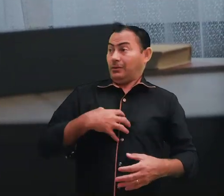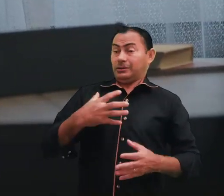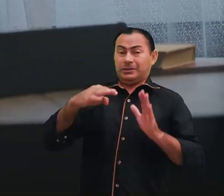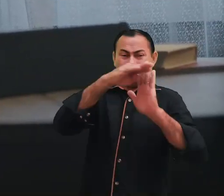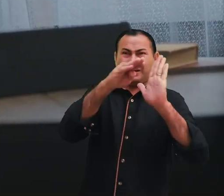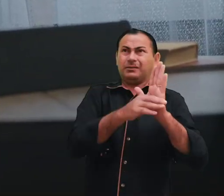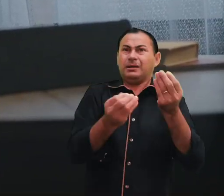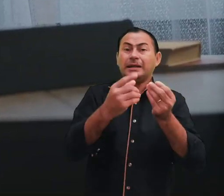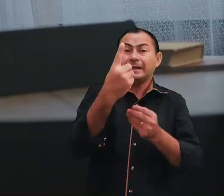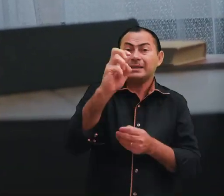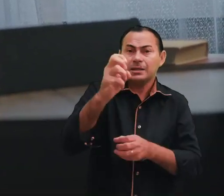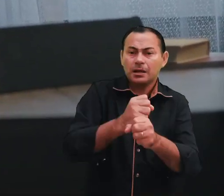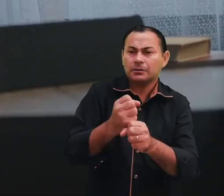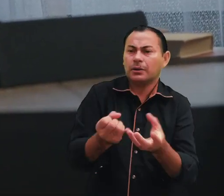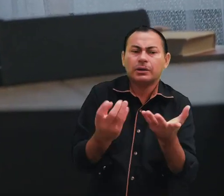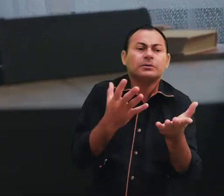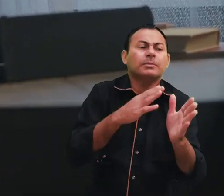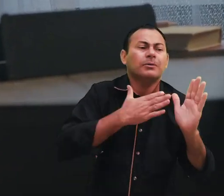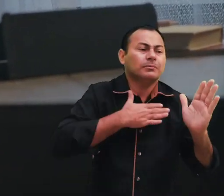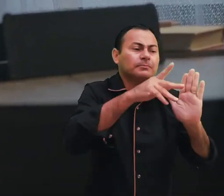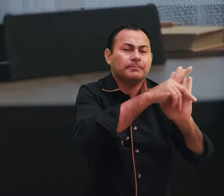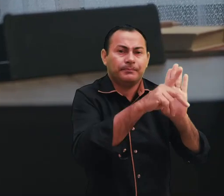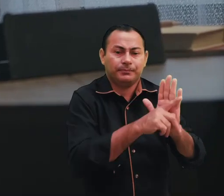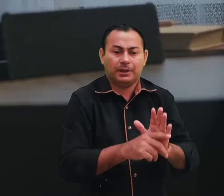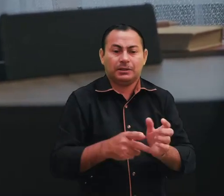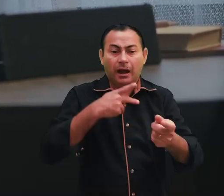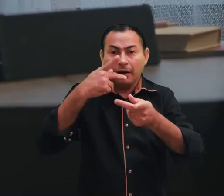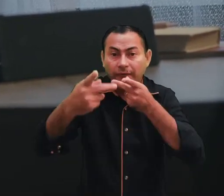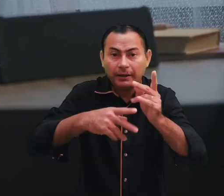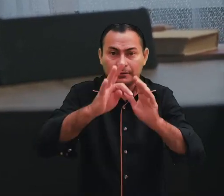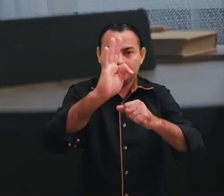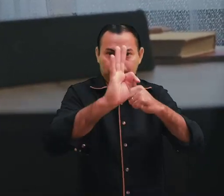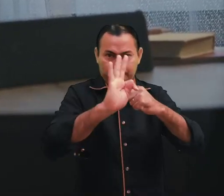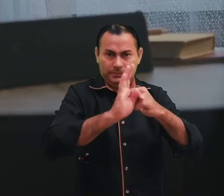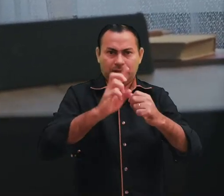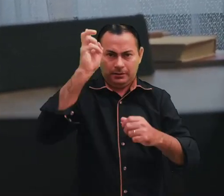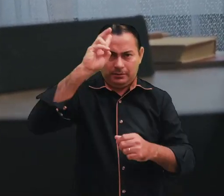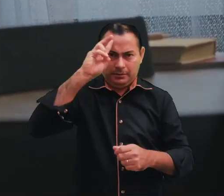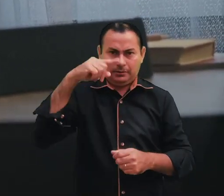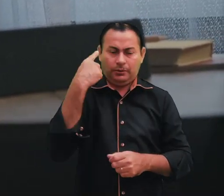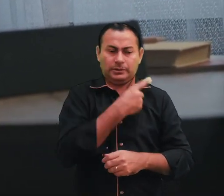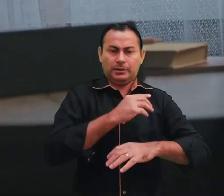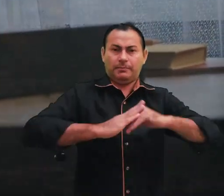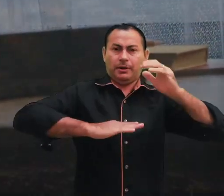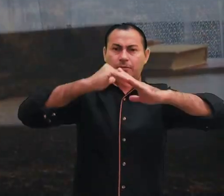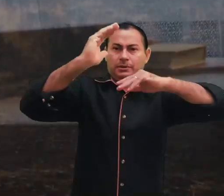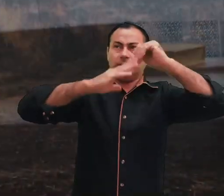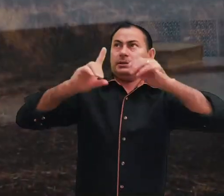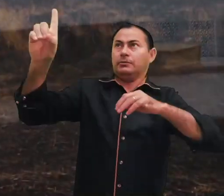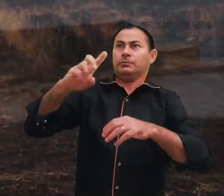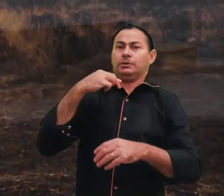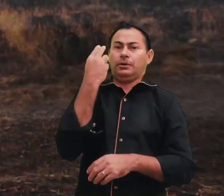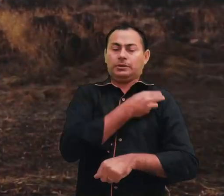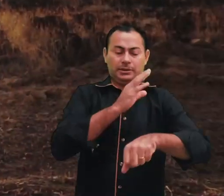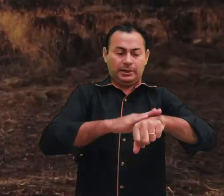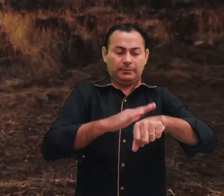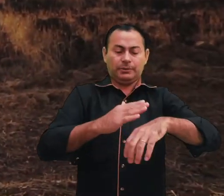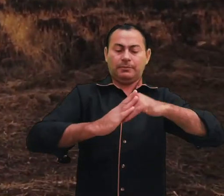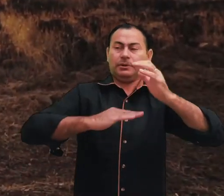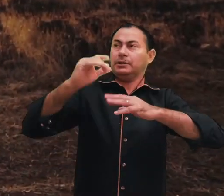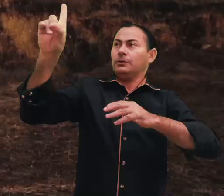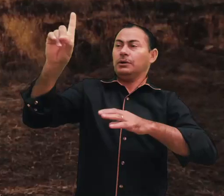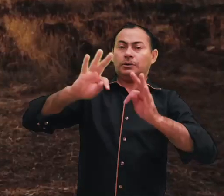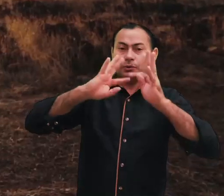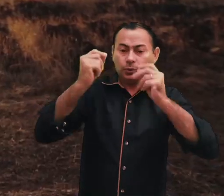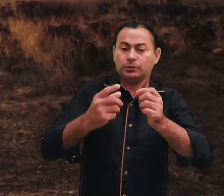com seu plano de 15 anos? Essa exortação de Tiago me faz lembrar que nós estamos nas mãos de Deus. Nosso tempo está nas mãos de